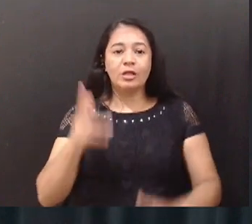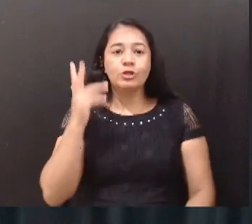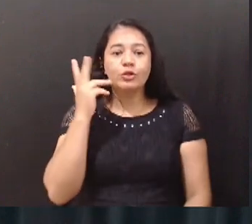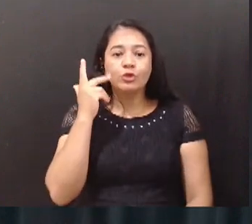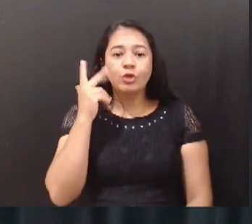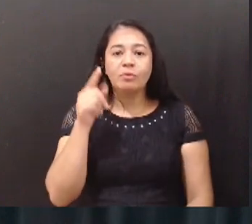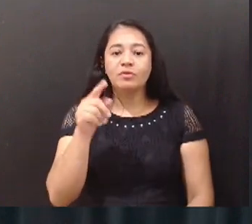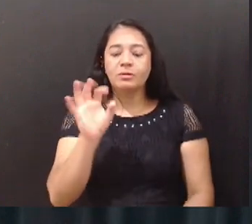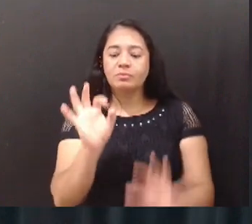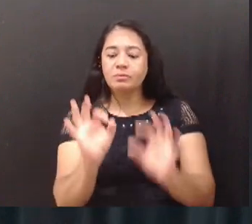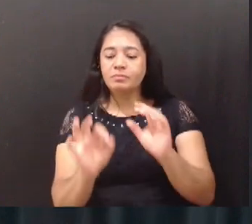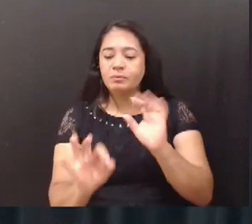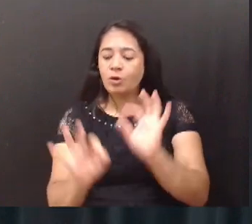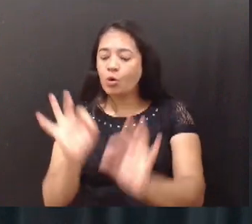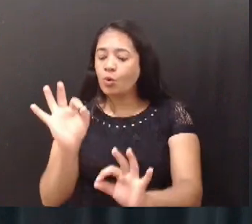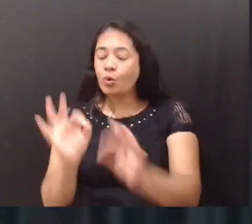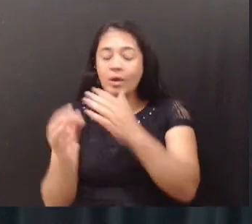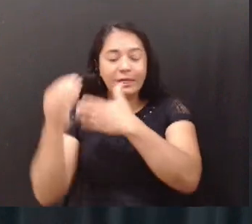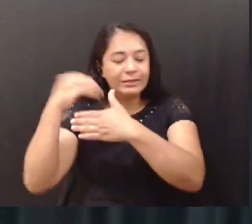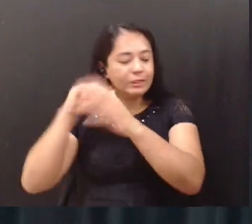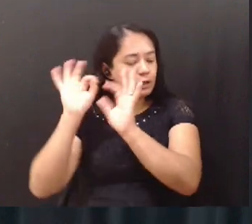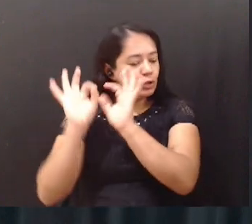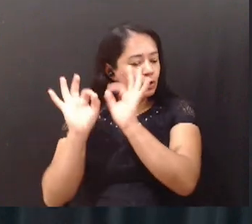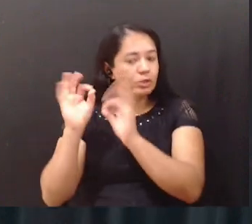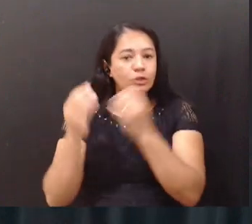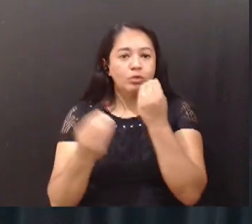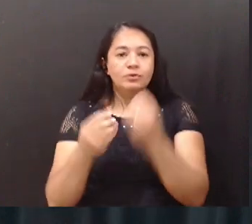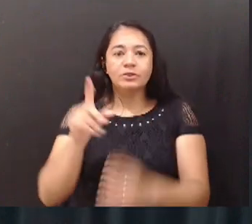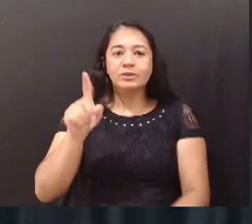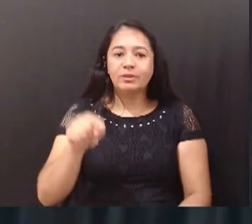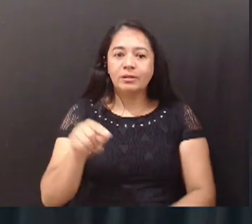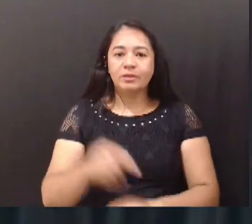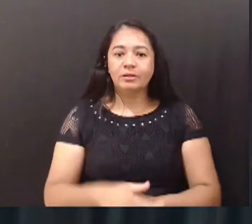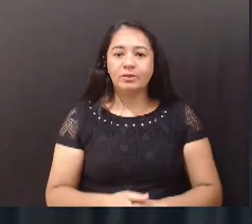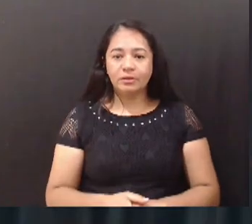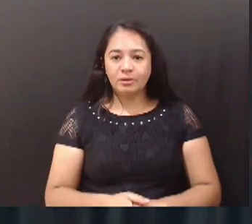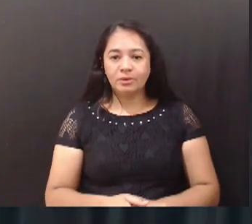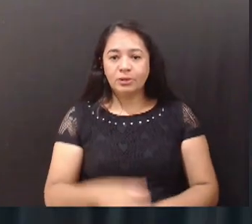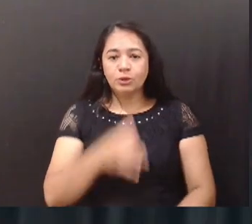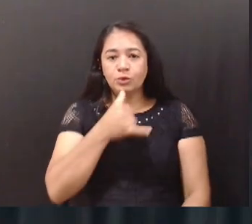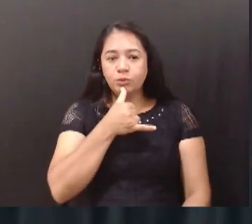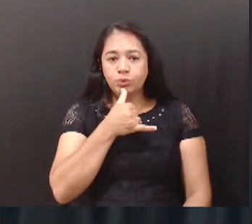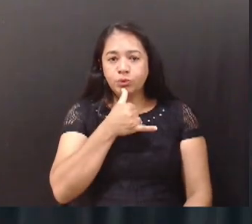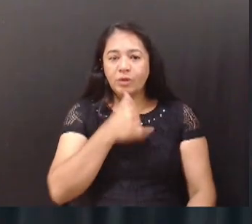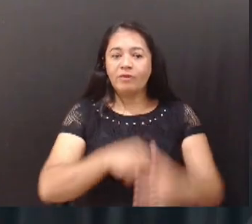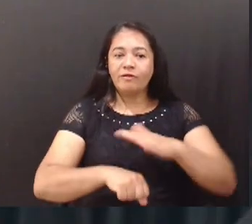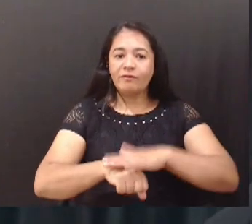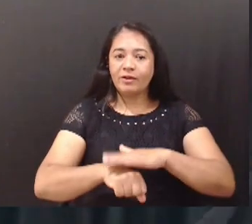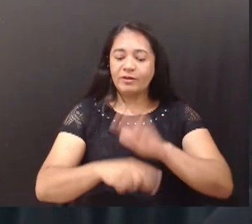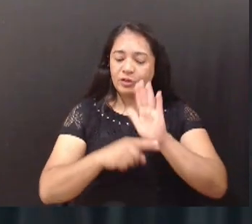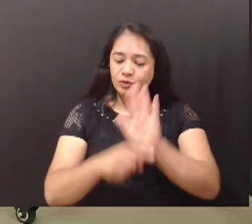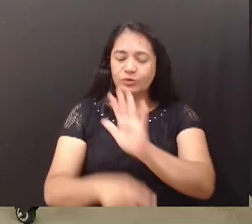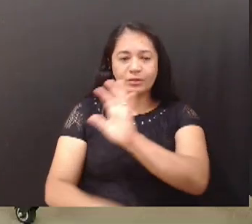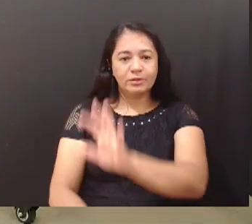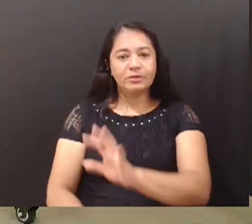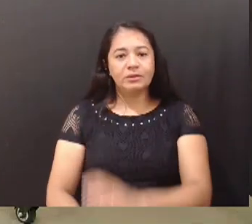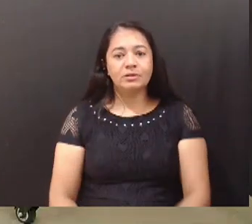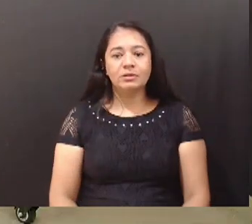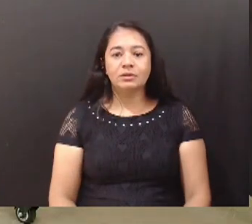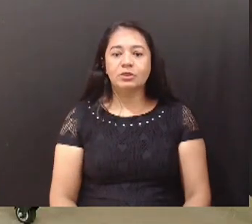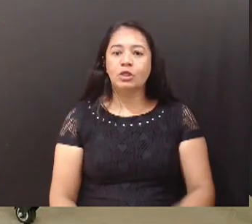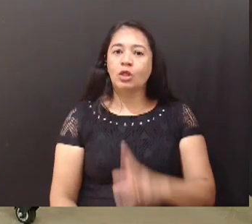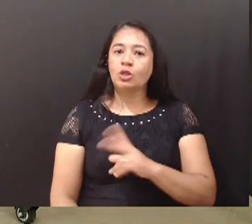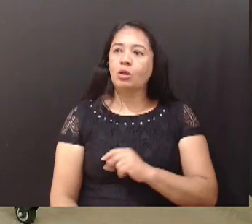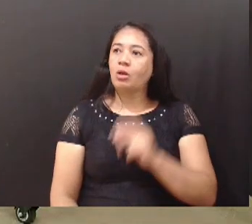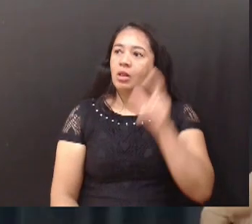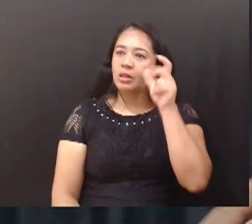reorganizar internamente quem você é sem aquela pessoa. E a tristeza vai fazer E a tristeza vai ajudar a fazer isso. Olha,